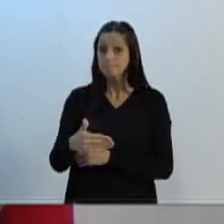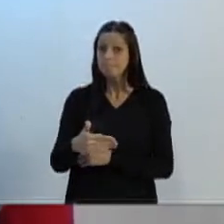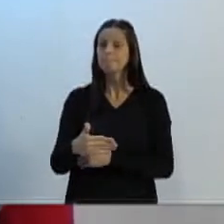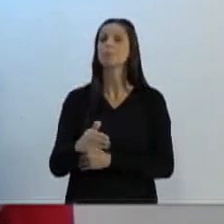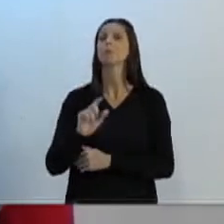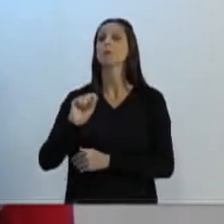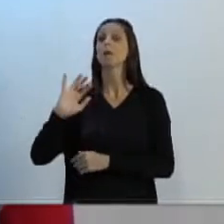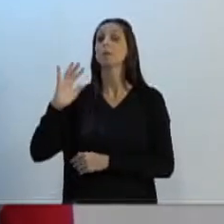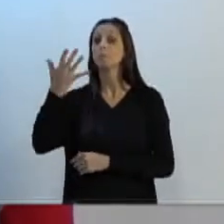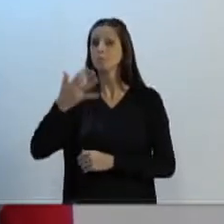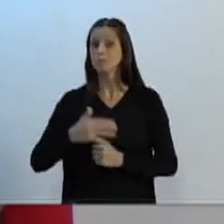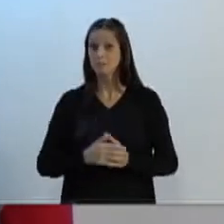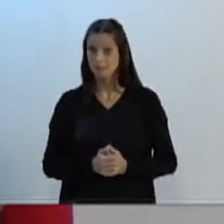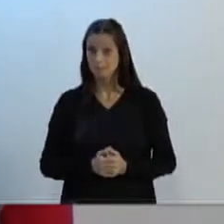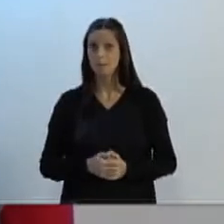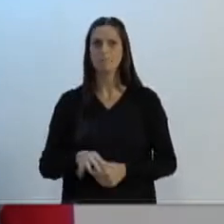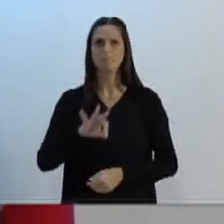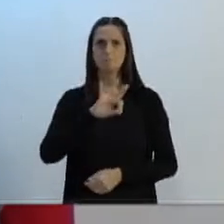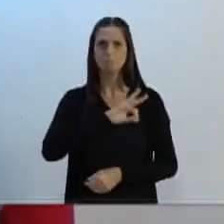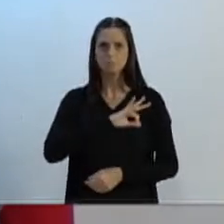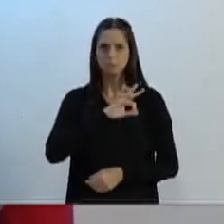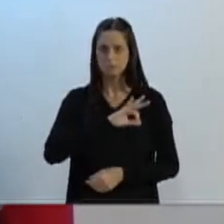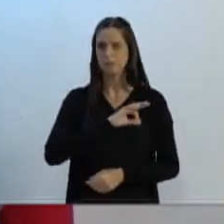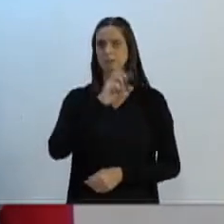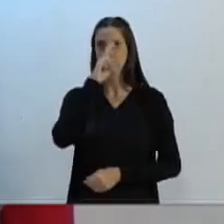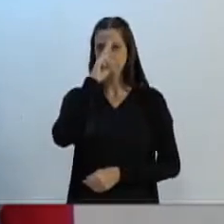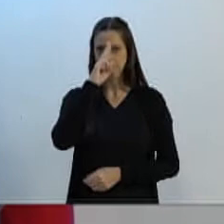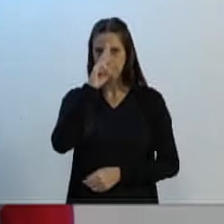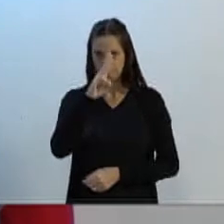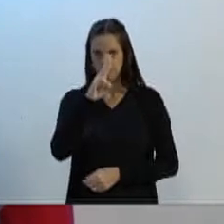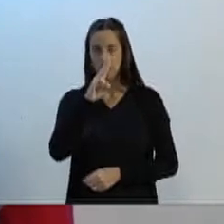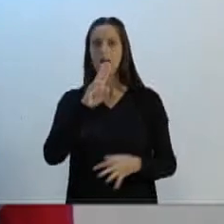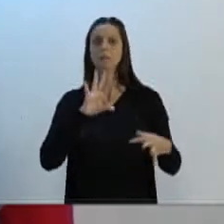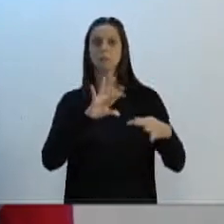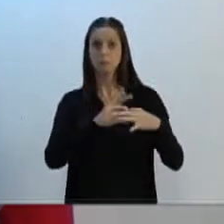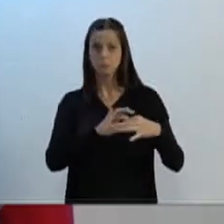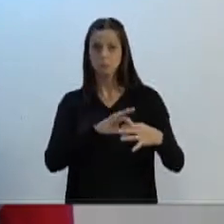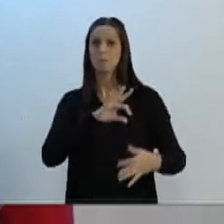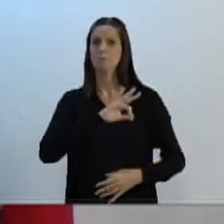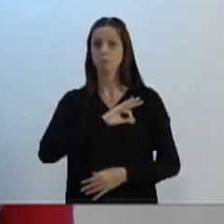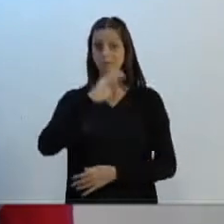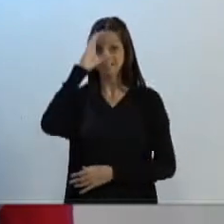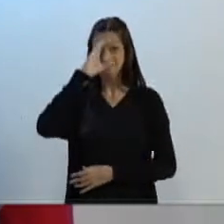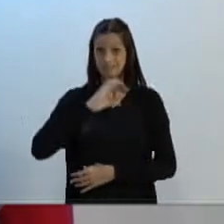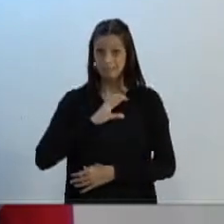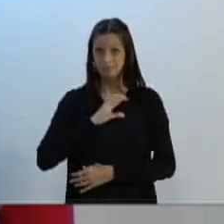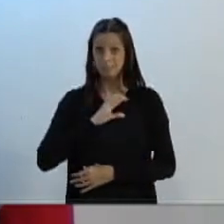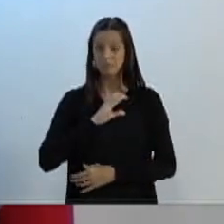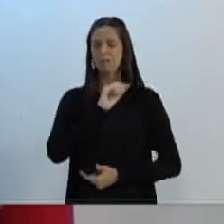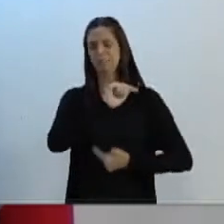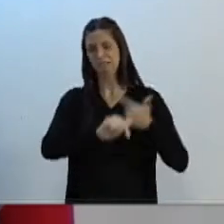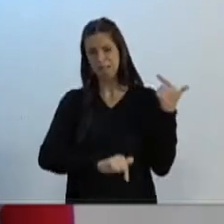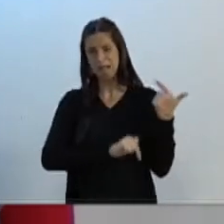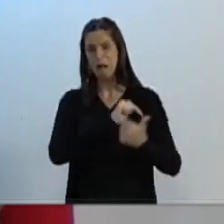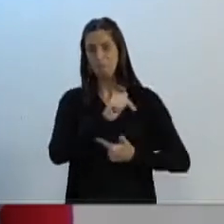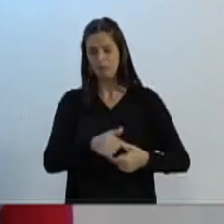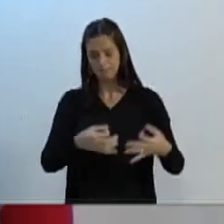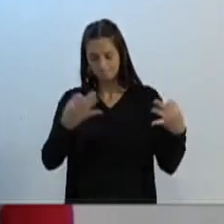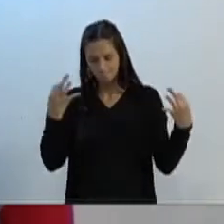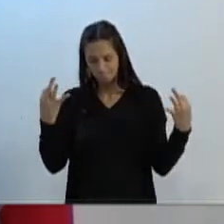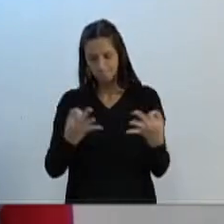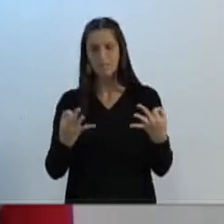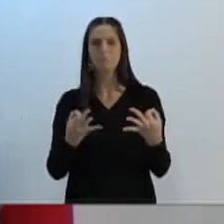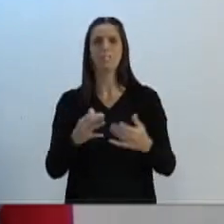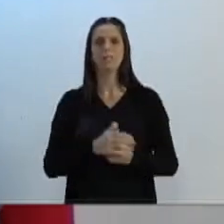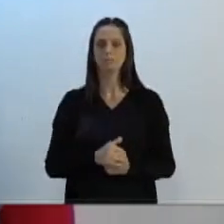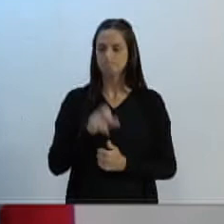situação em que a polícia militar, a polícia civil, as nossas polícias fazem o seu dever de casa, que é